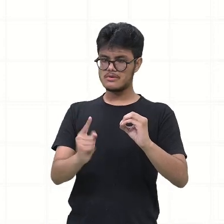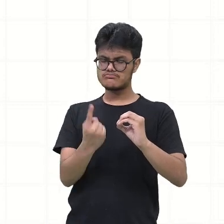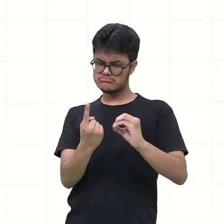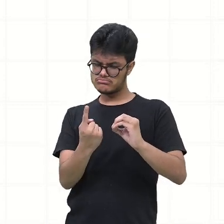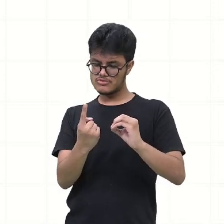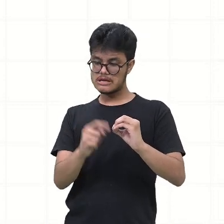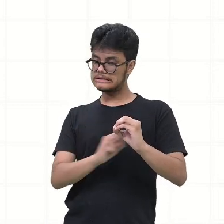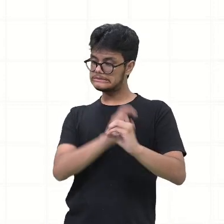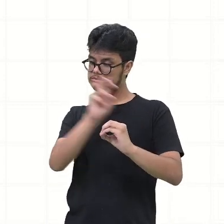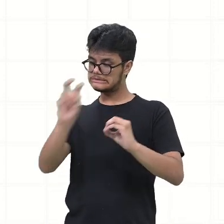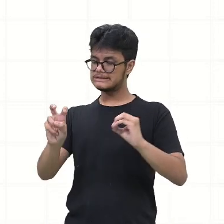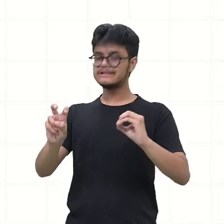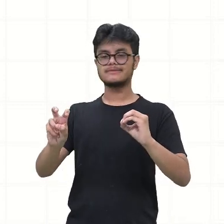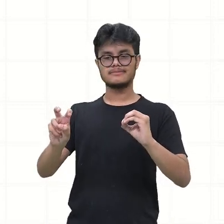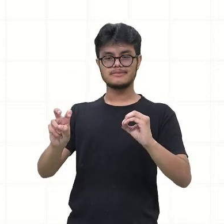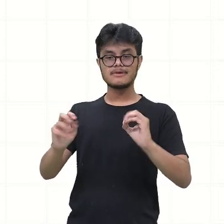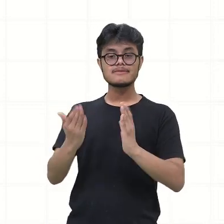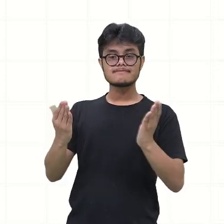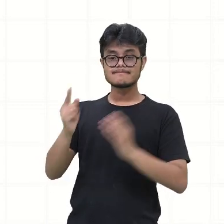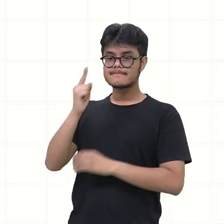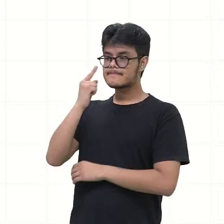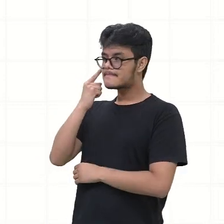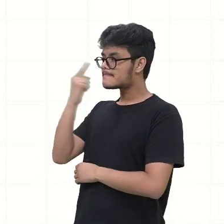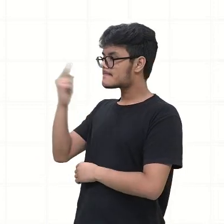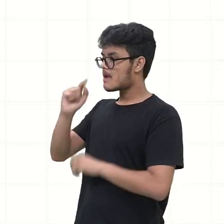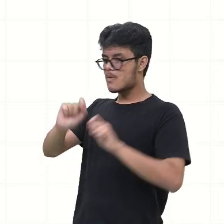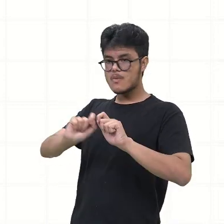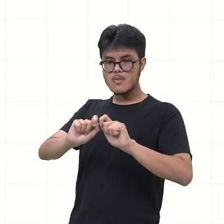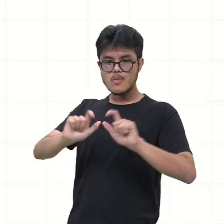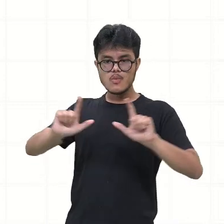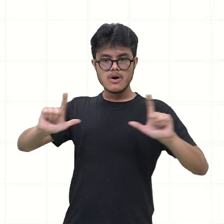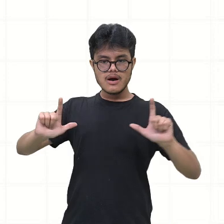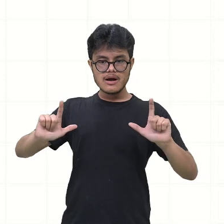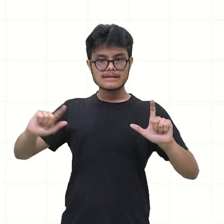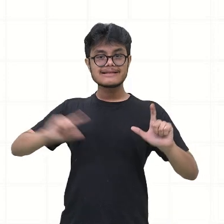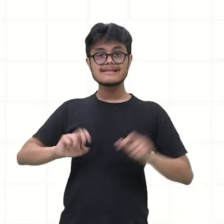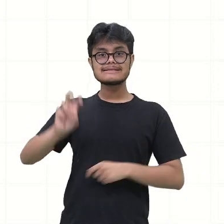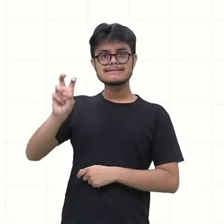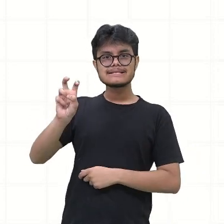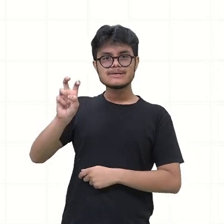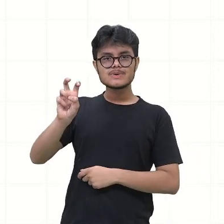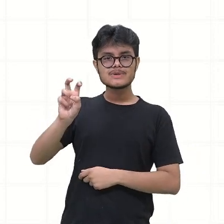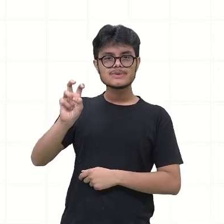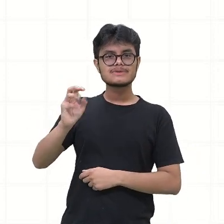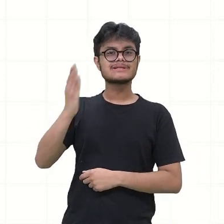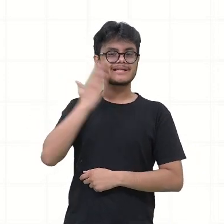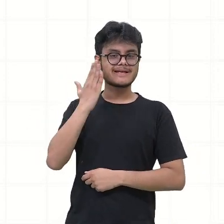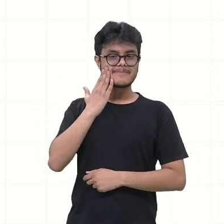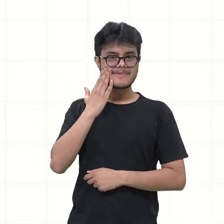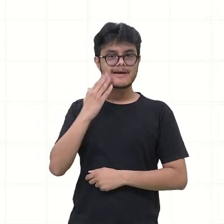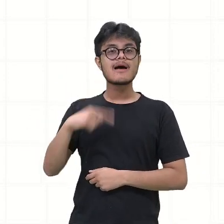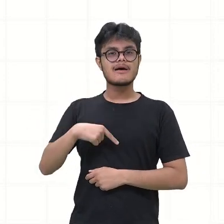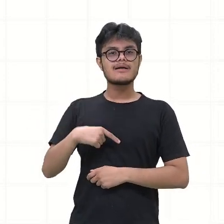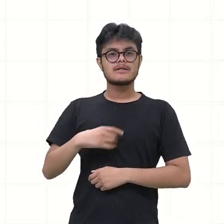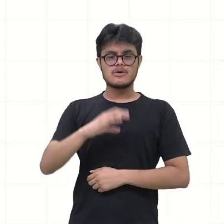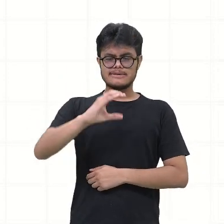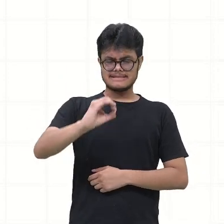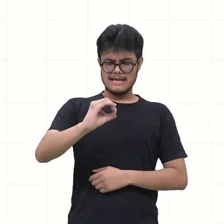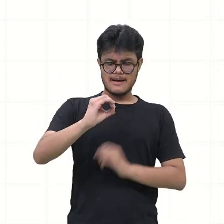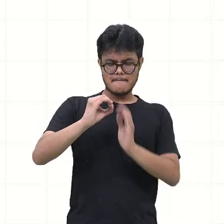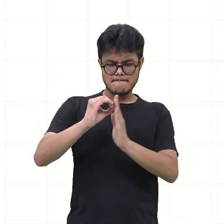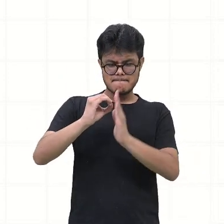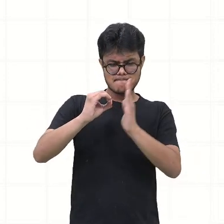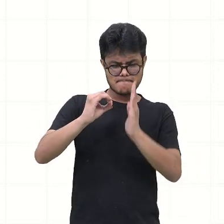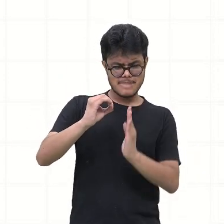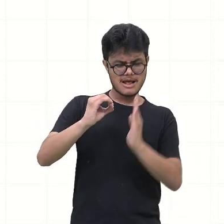a minha escala aqui, nesse caso, é de 5 unidades. Tudo bem? Então, eu vou ter que ir